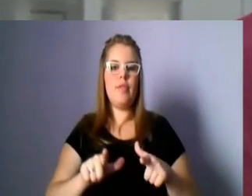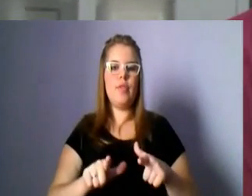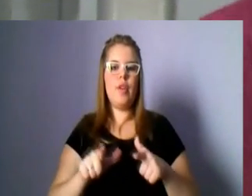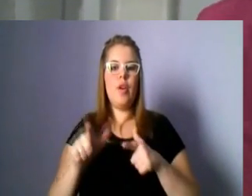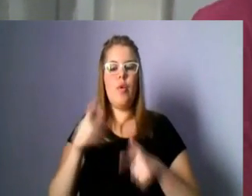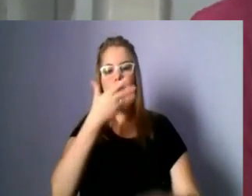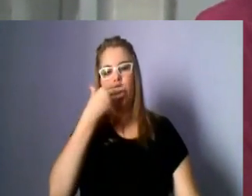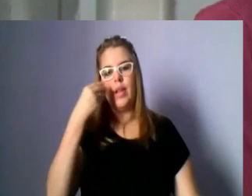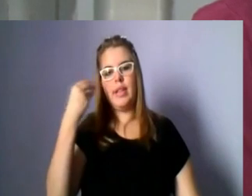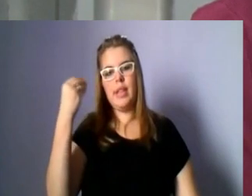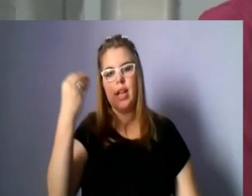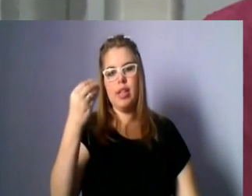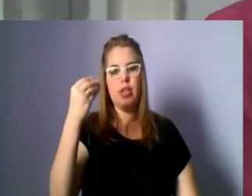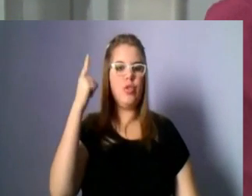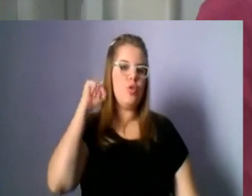trabalhava com